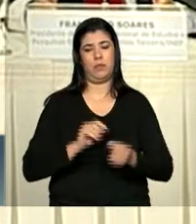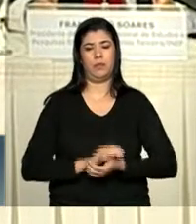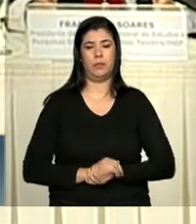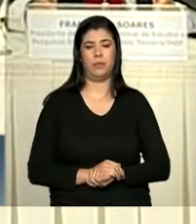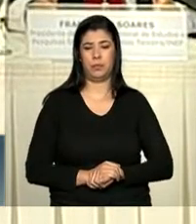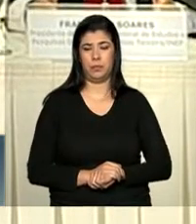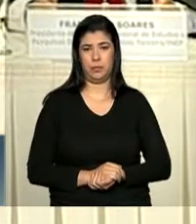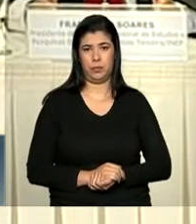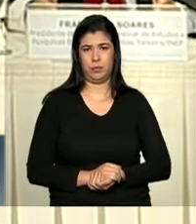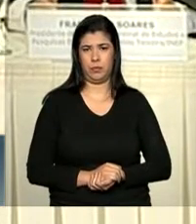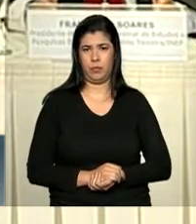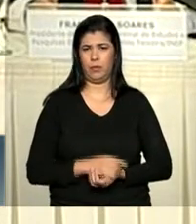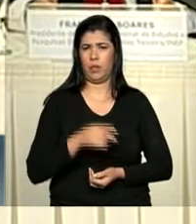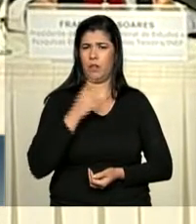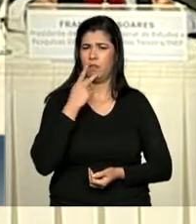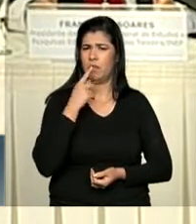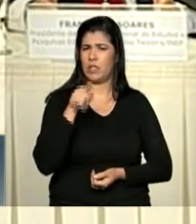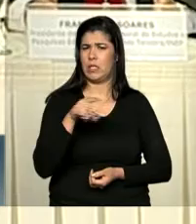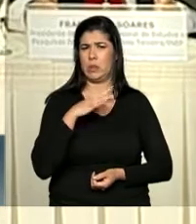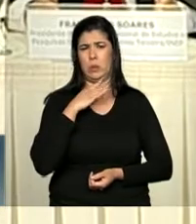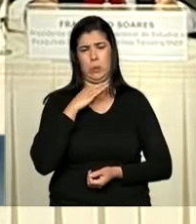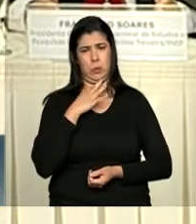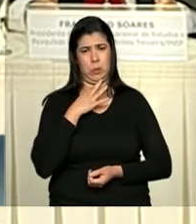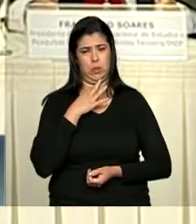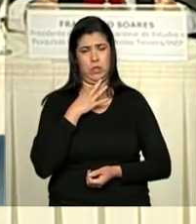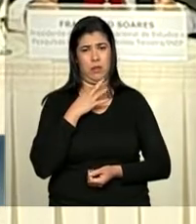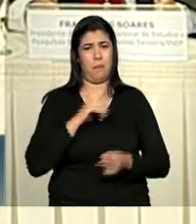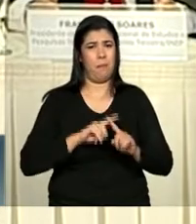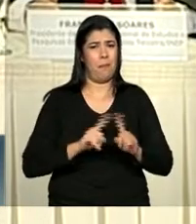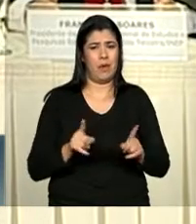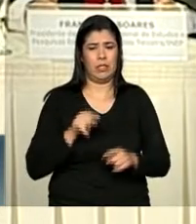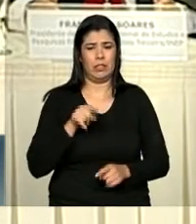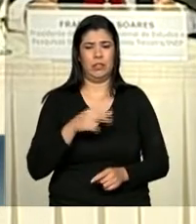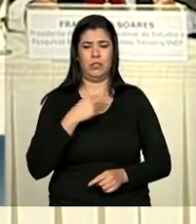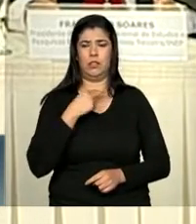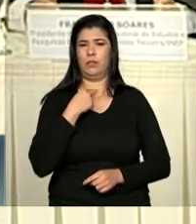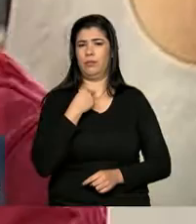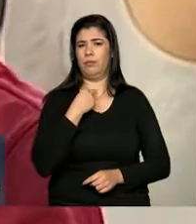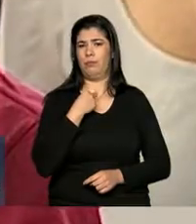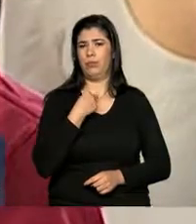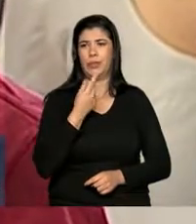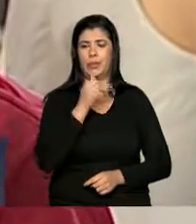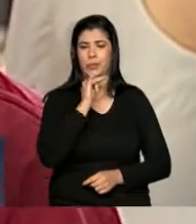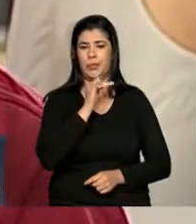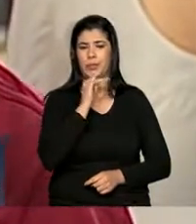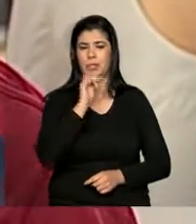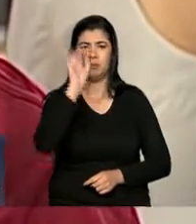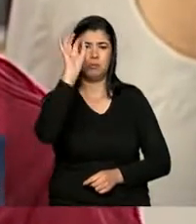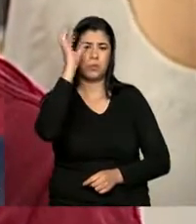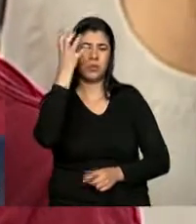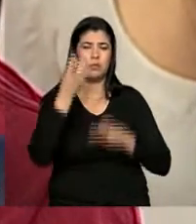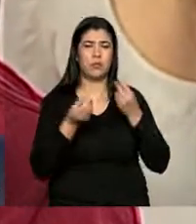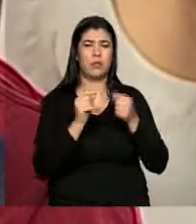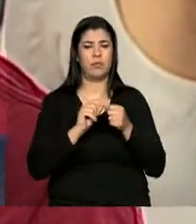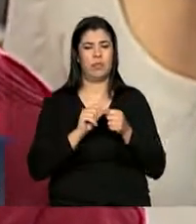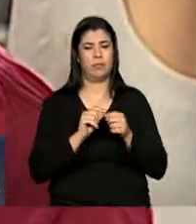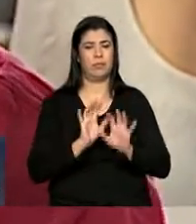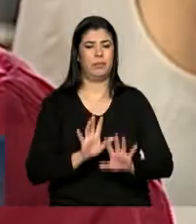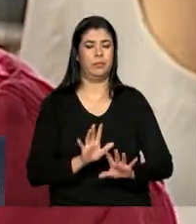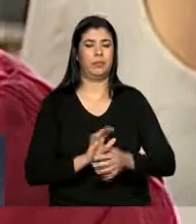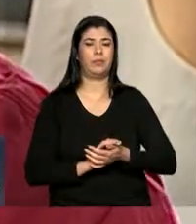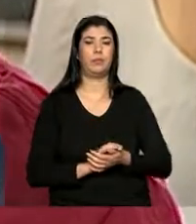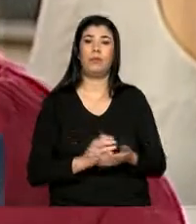Vocês identificaram que isso é ruim e que... mas isso não pode ser, sei lá, de alguma forma resolvida? Gabriel, aí nós estamos num